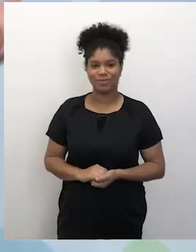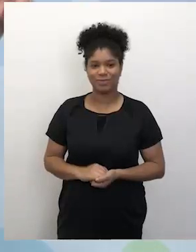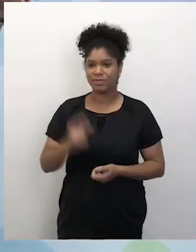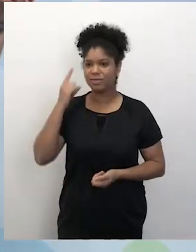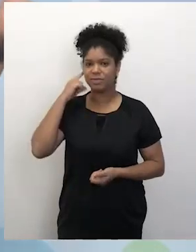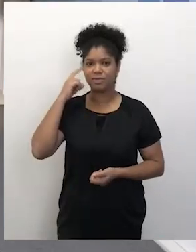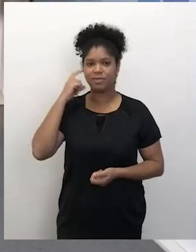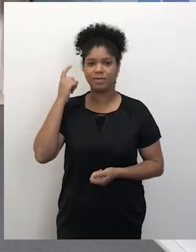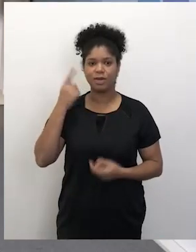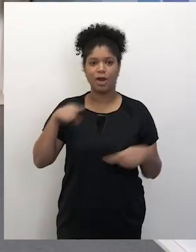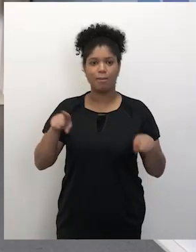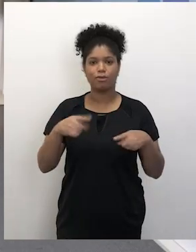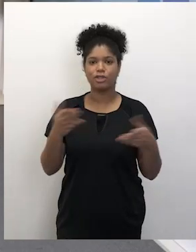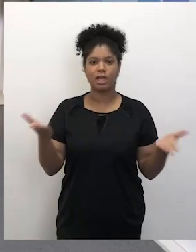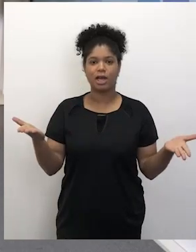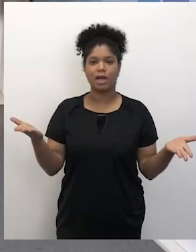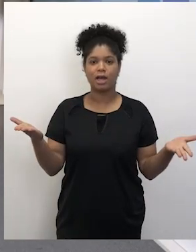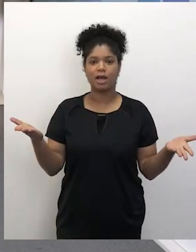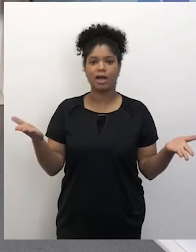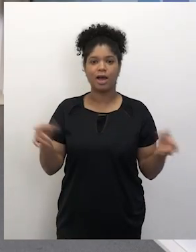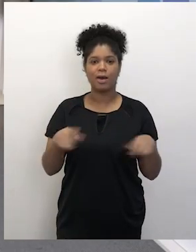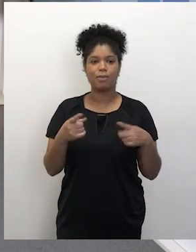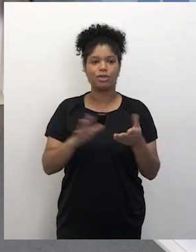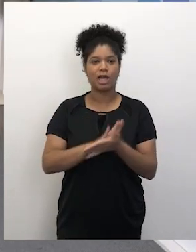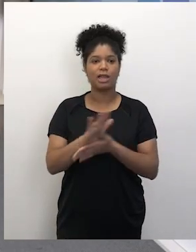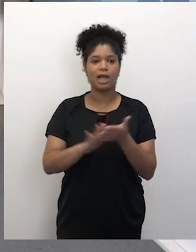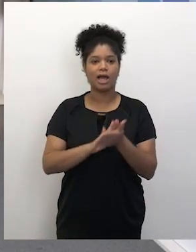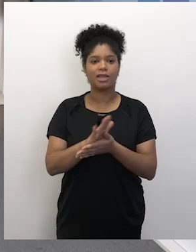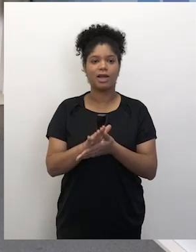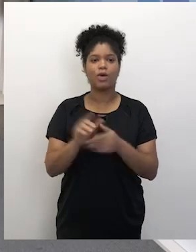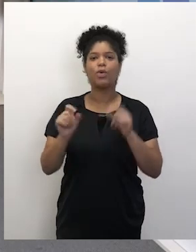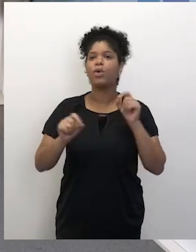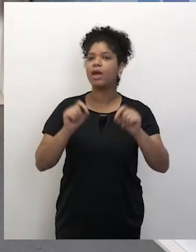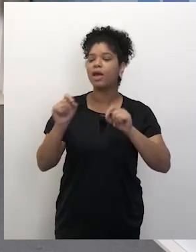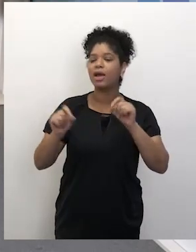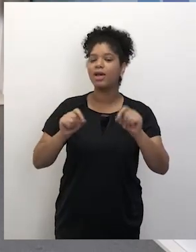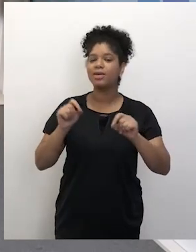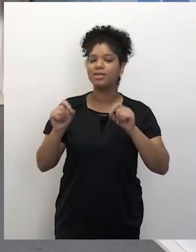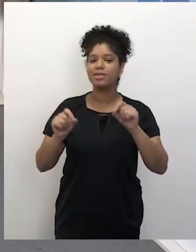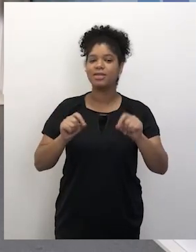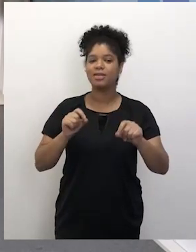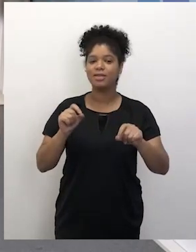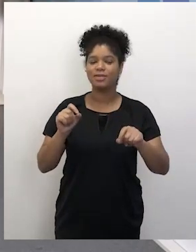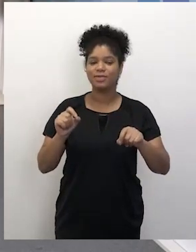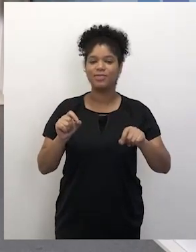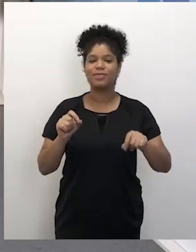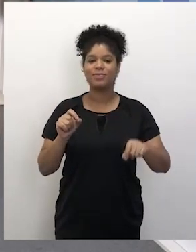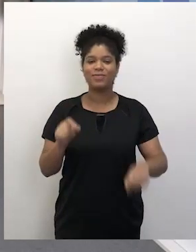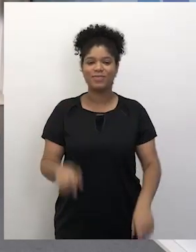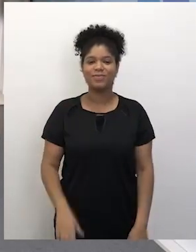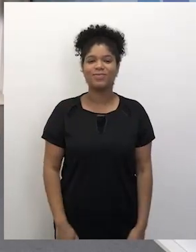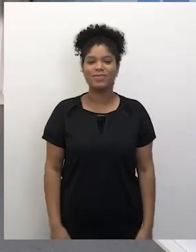Cadê? Cadê a música? Cadê a música? Cadê a música? Música do quê, Juliana?